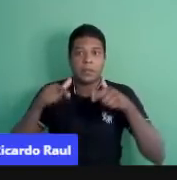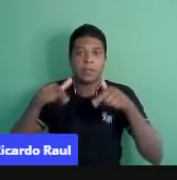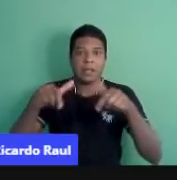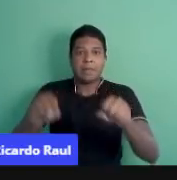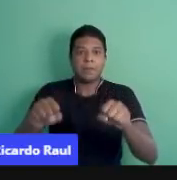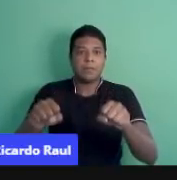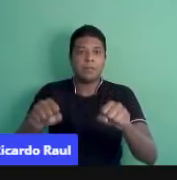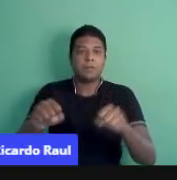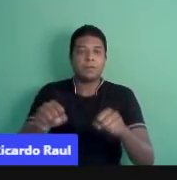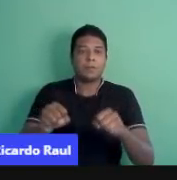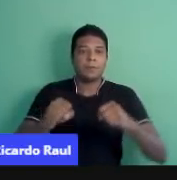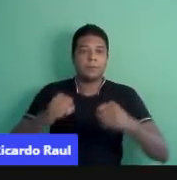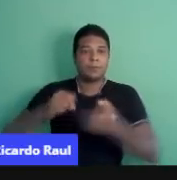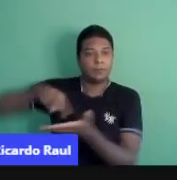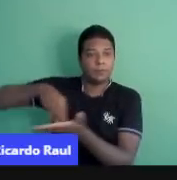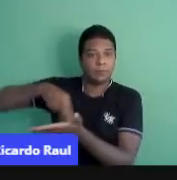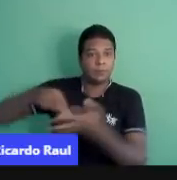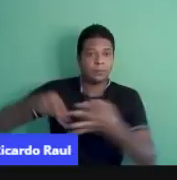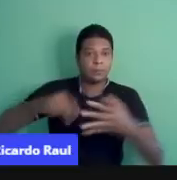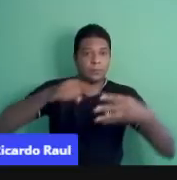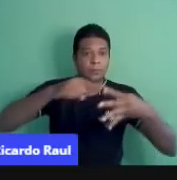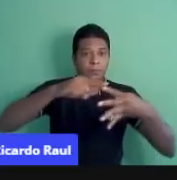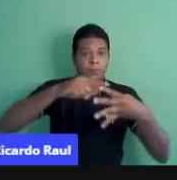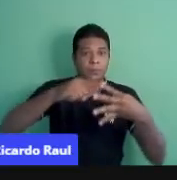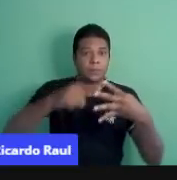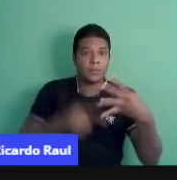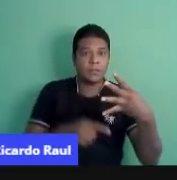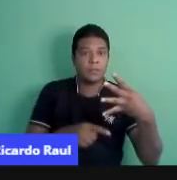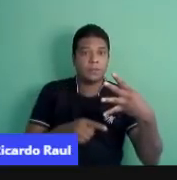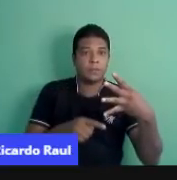seguir essas 4 linguagens,